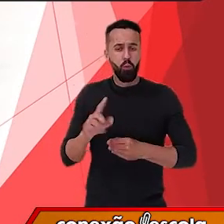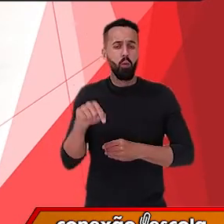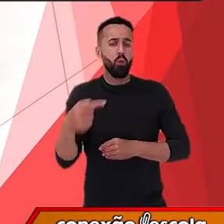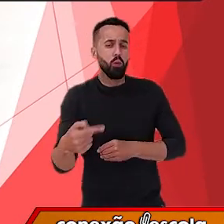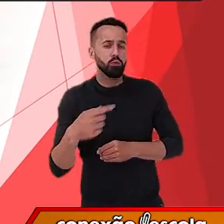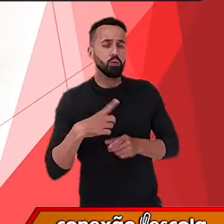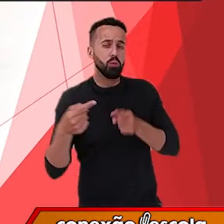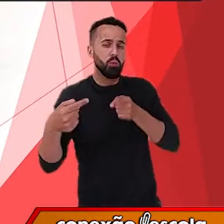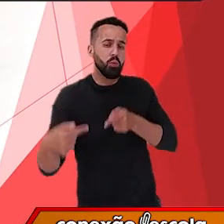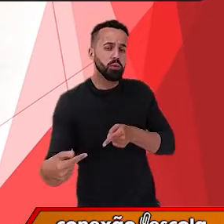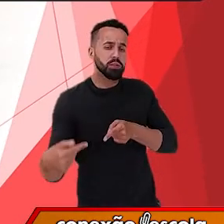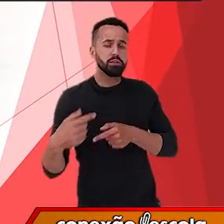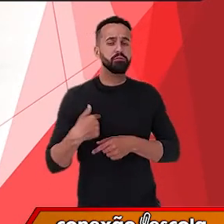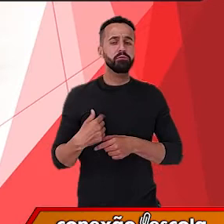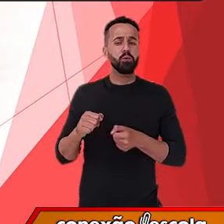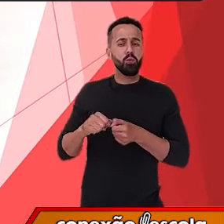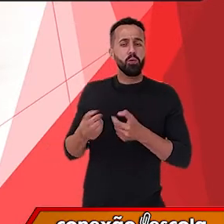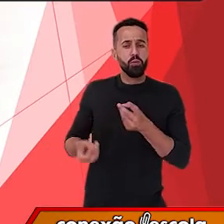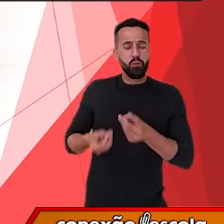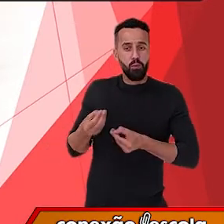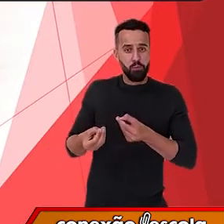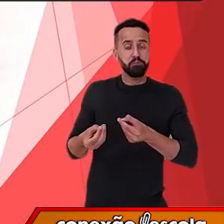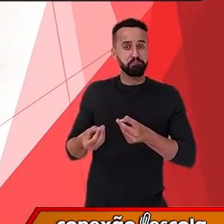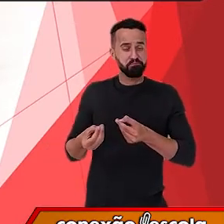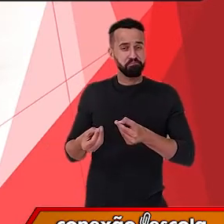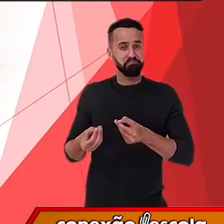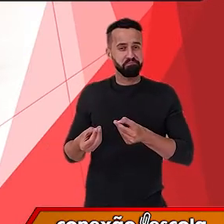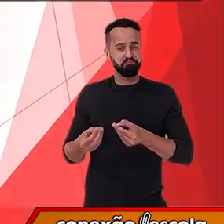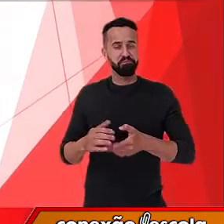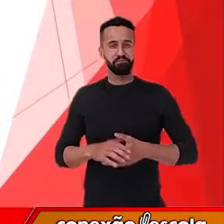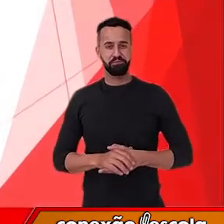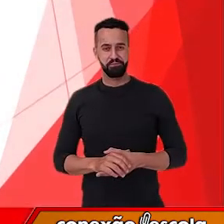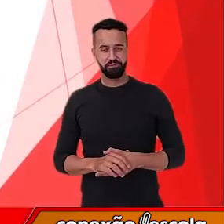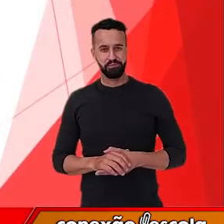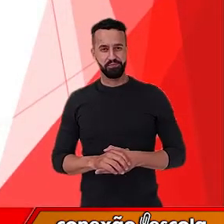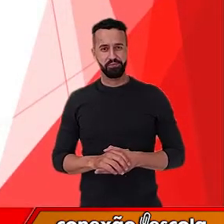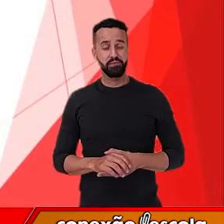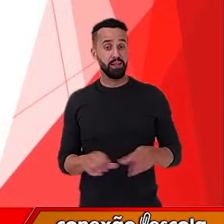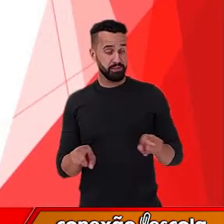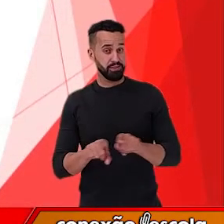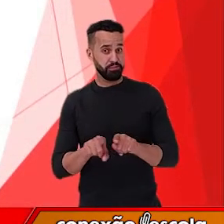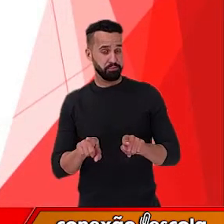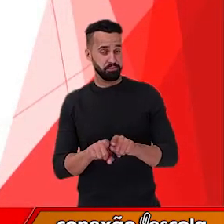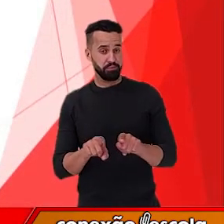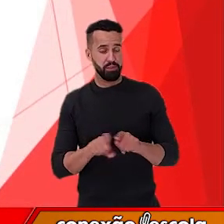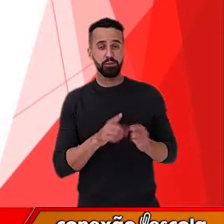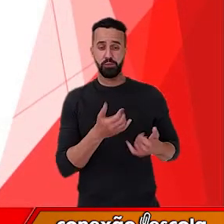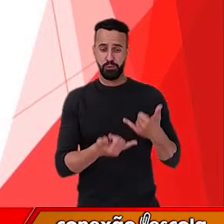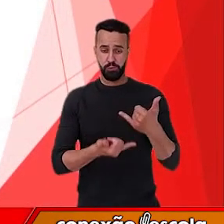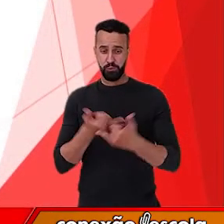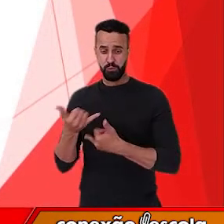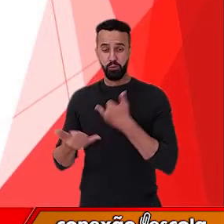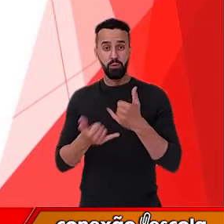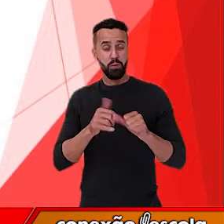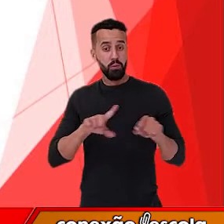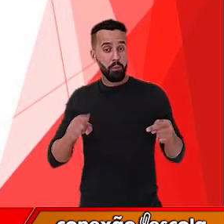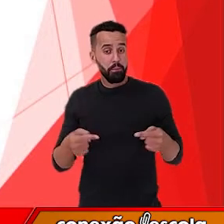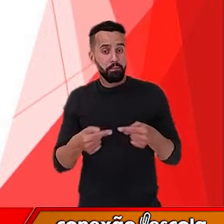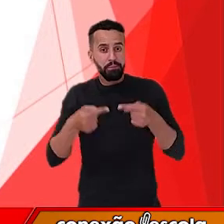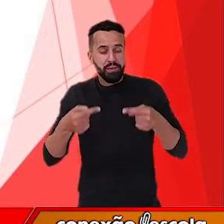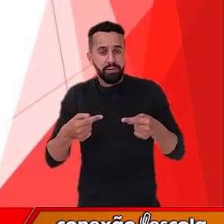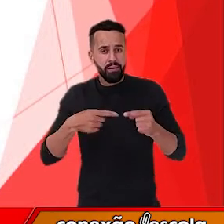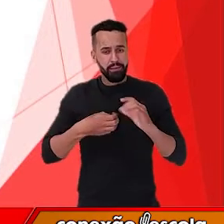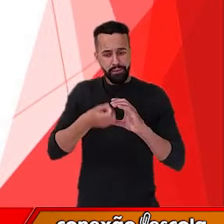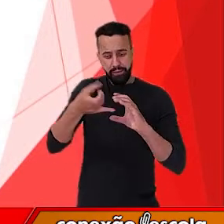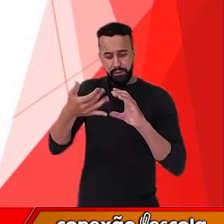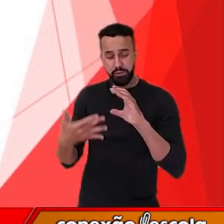atitudes dos seus adversários diante de cada uma das suas ações. Temos também os jogos que combinam mais de